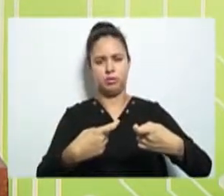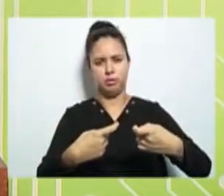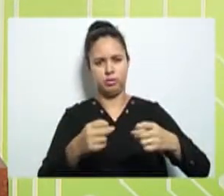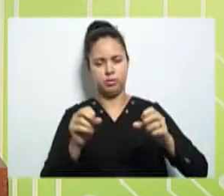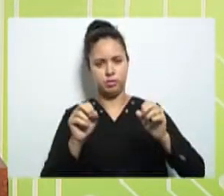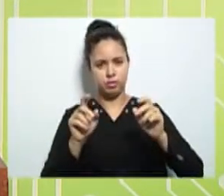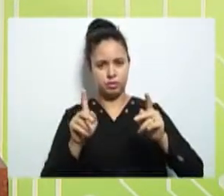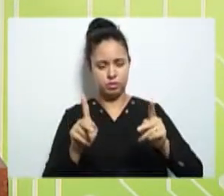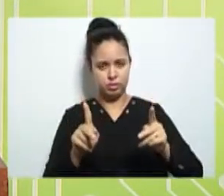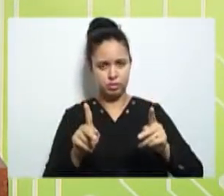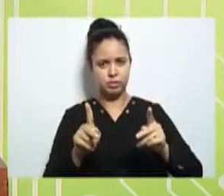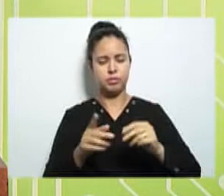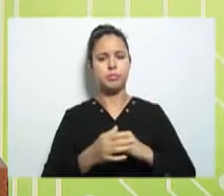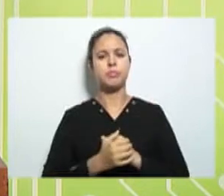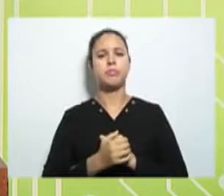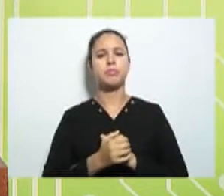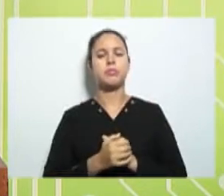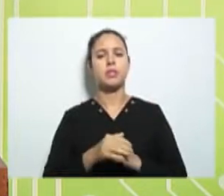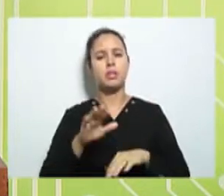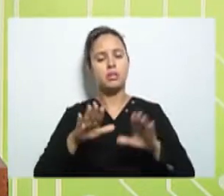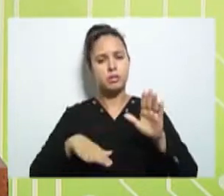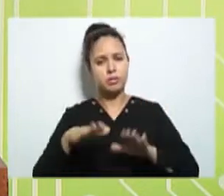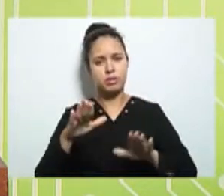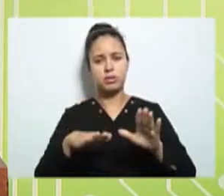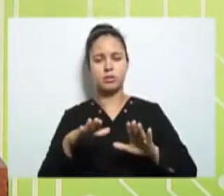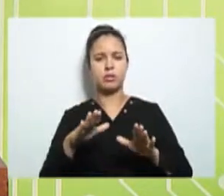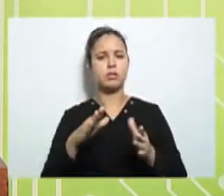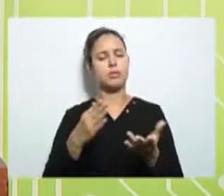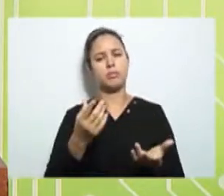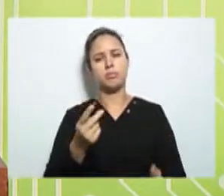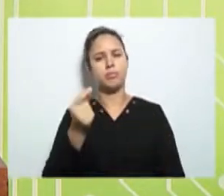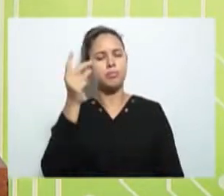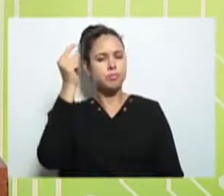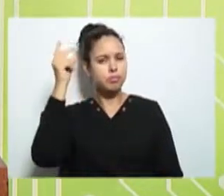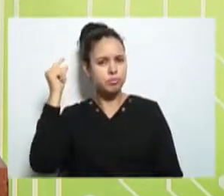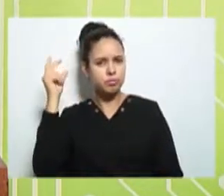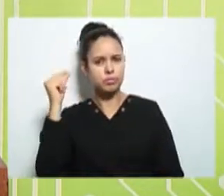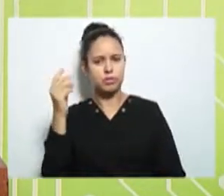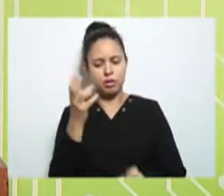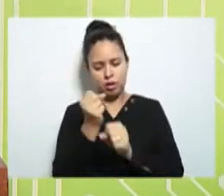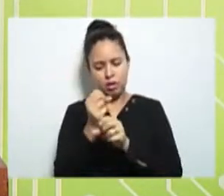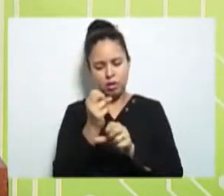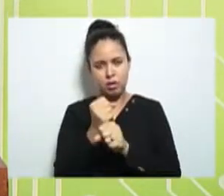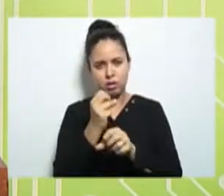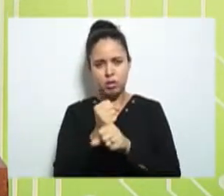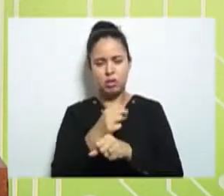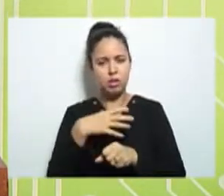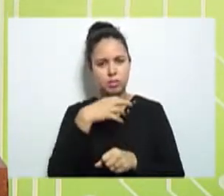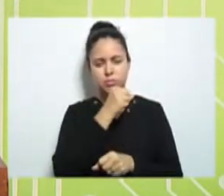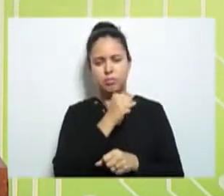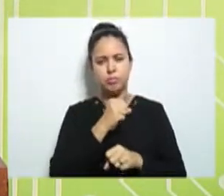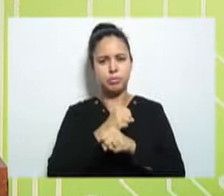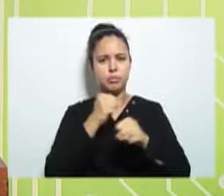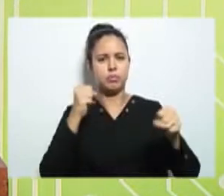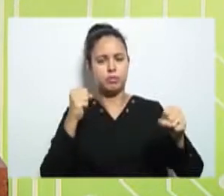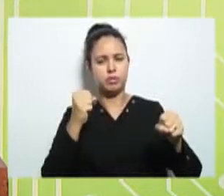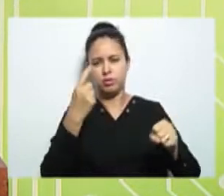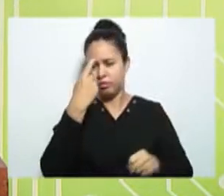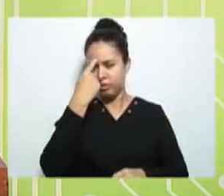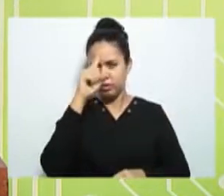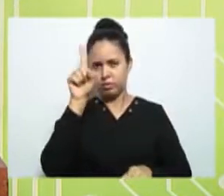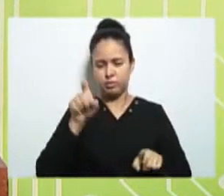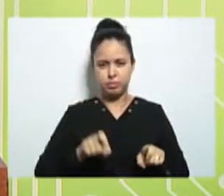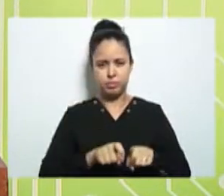contra-atacar. E aí a gente não conseguia fazer tudo isso à mão, então inventaram o computador para fazer grandes cálculos, tá? E daí foi